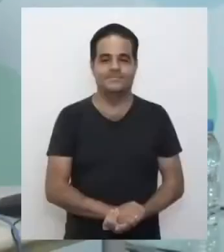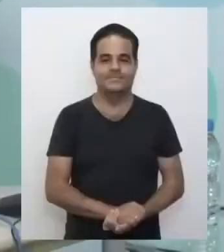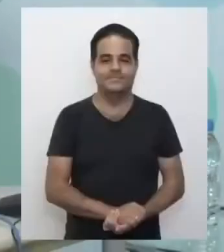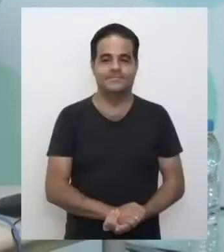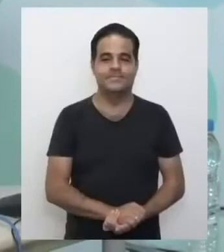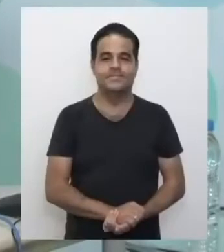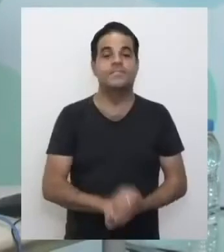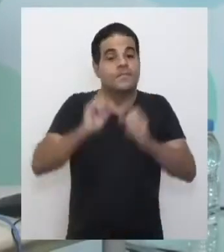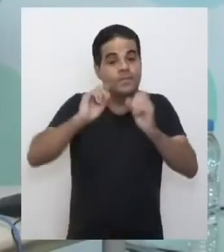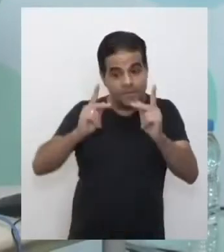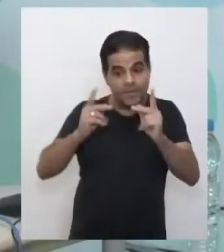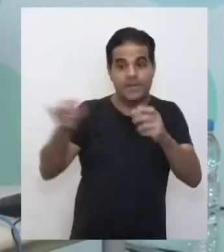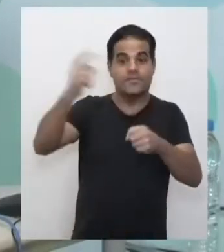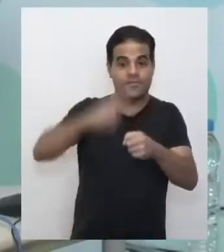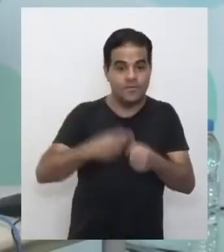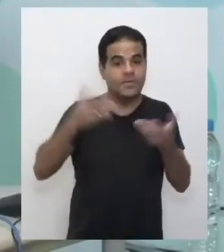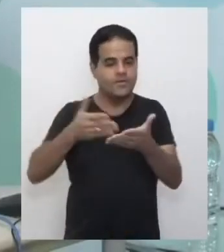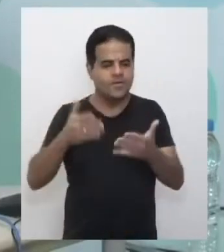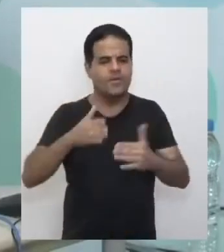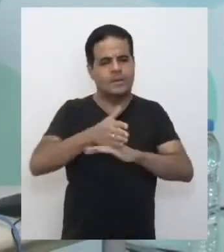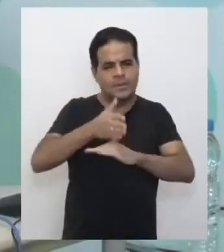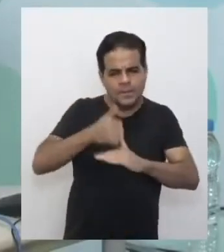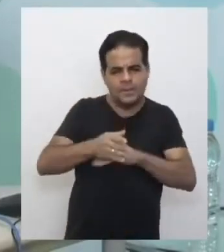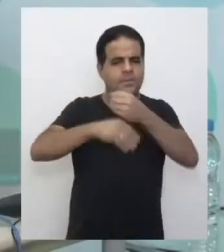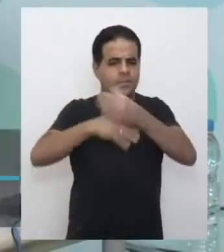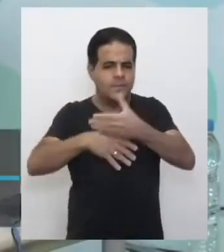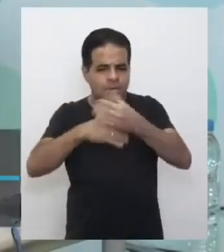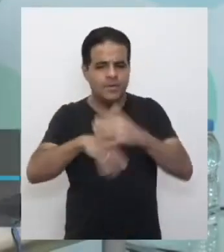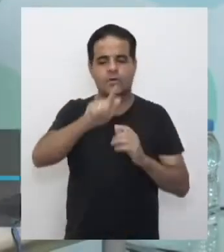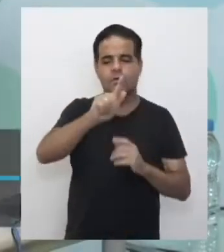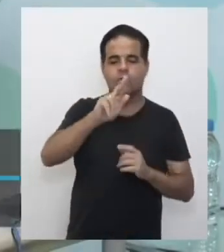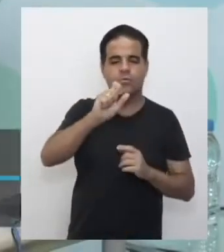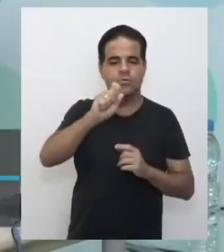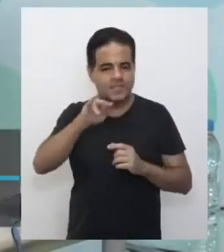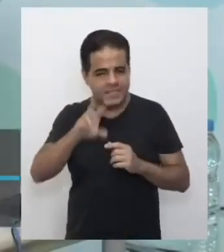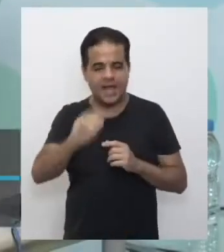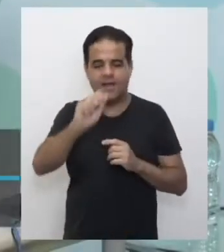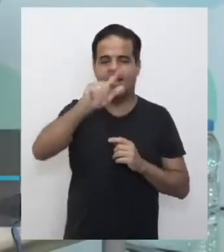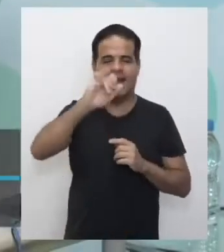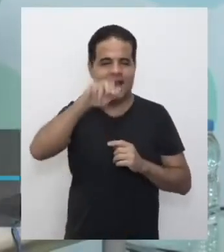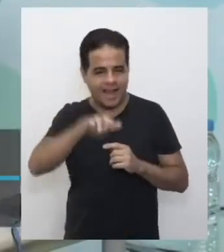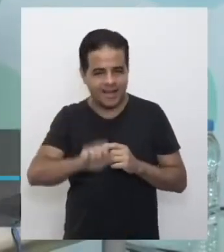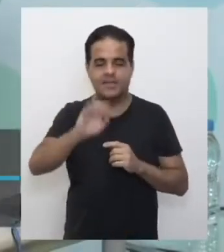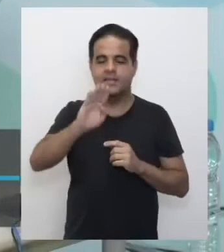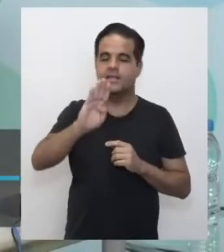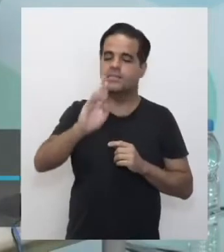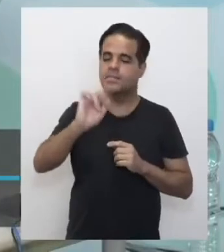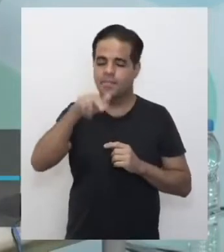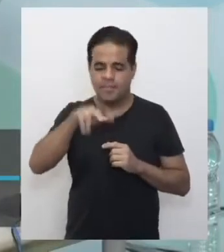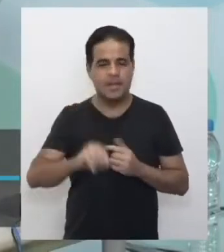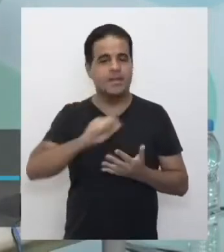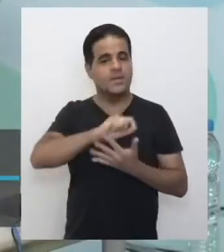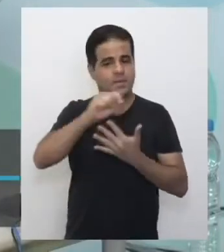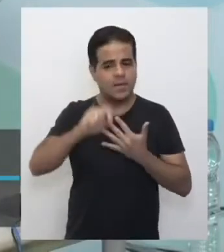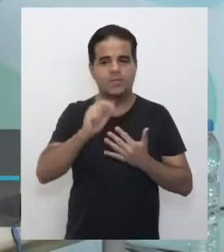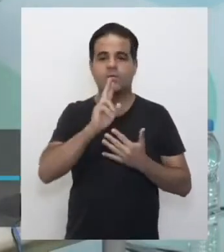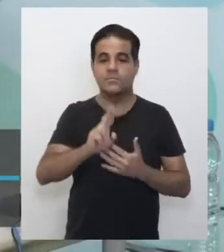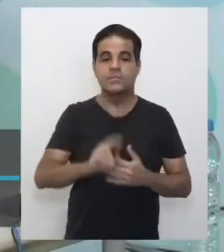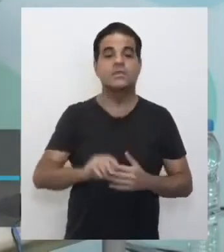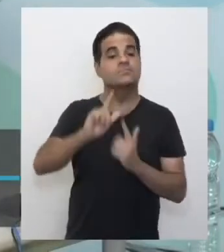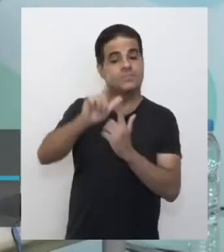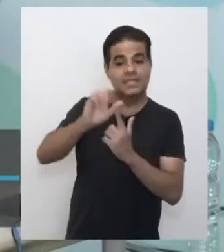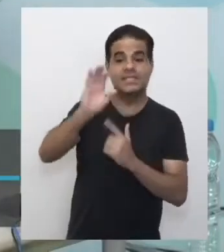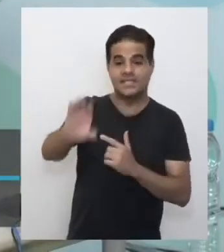Ok, a gente volta aqui, várias participações, tem o Gustavo, a Aline, o Breno, todos falaram aqui a letra C ali, que